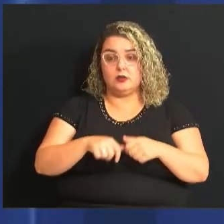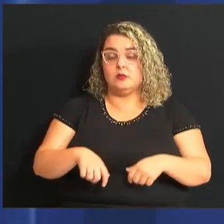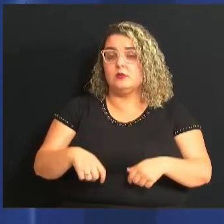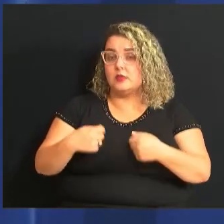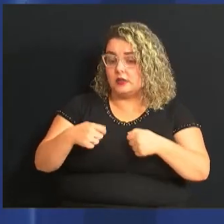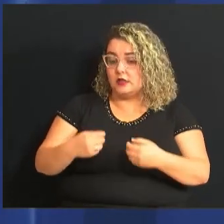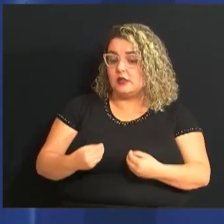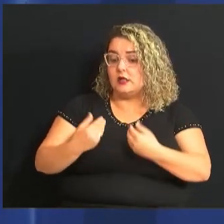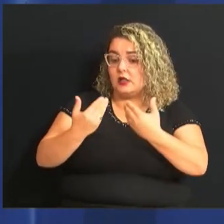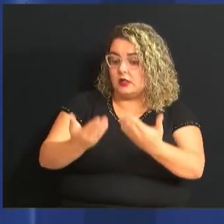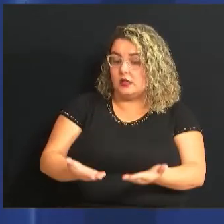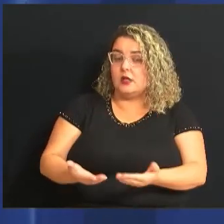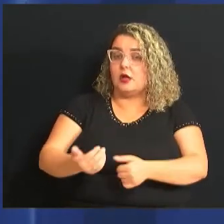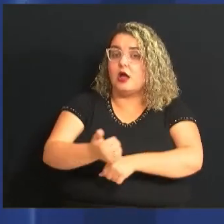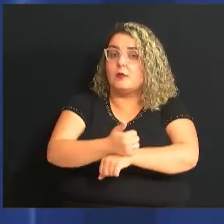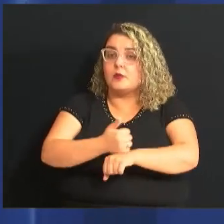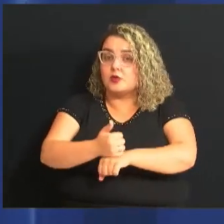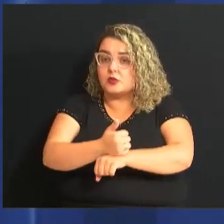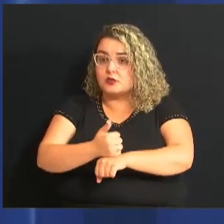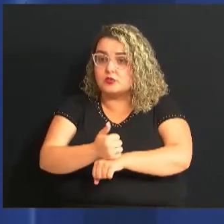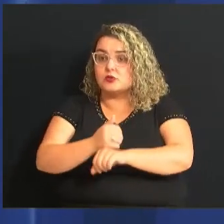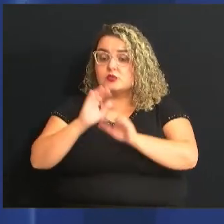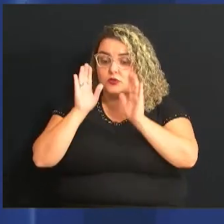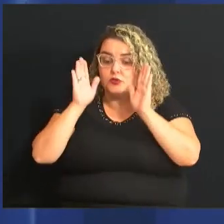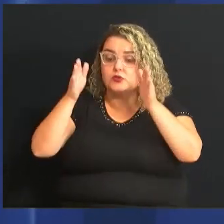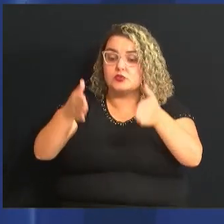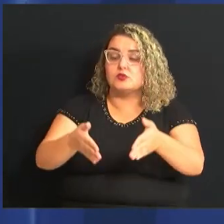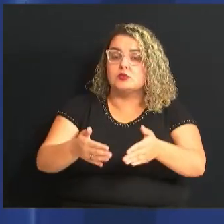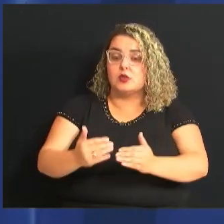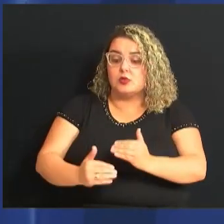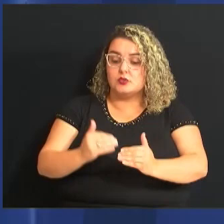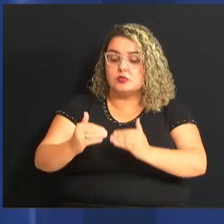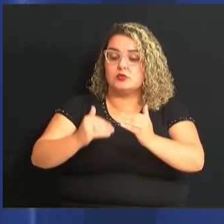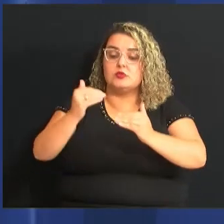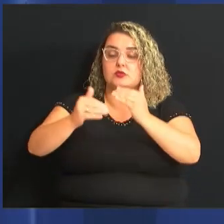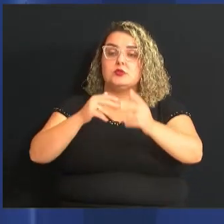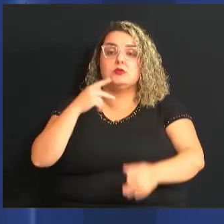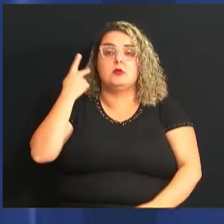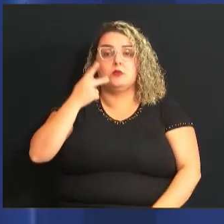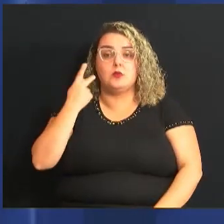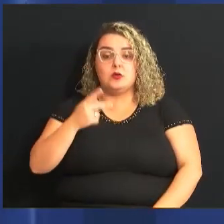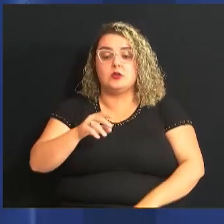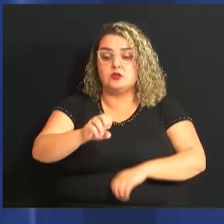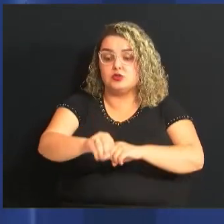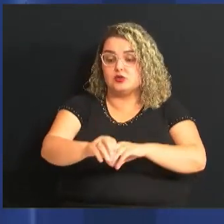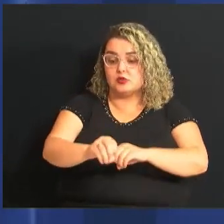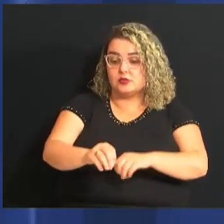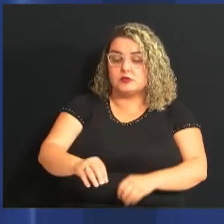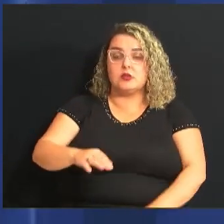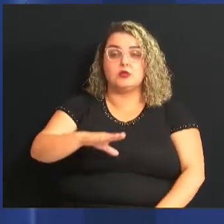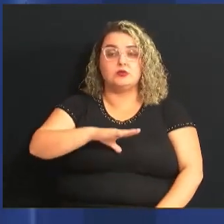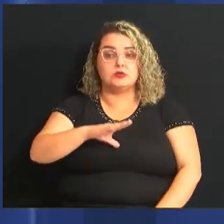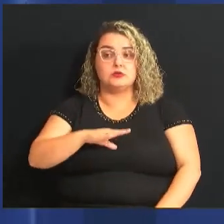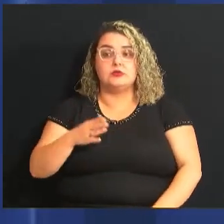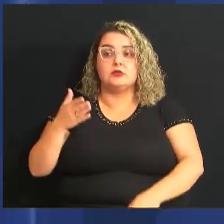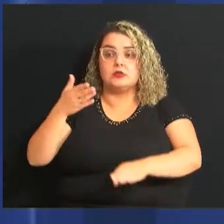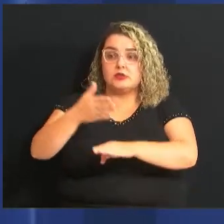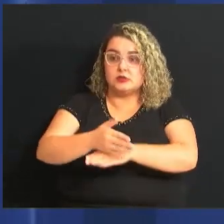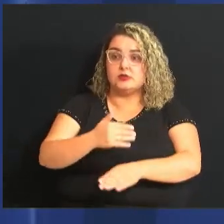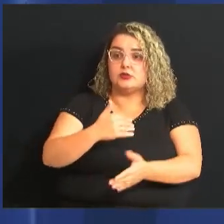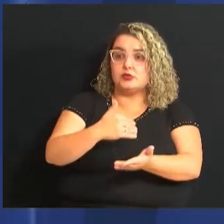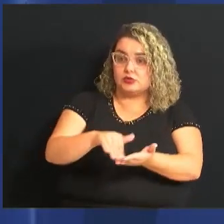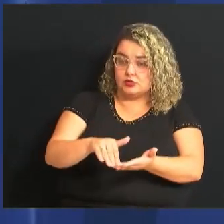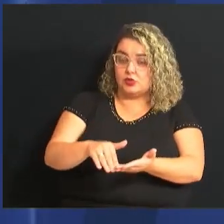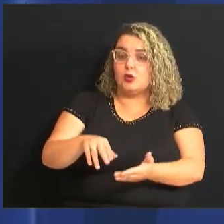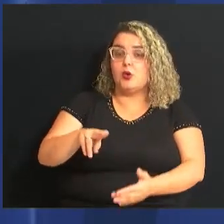a profissionais voltados ao desenvolvimento da política de educação do município que ingressaram na Secretaria ou na